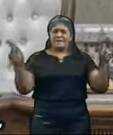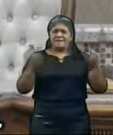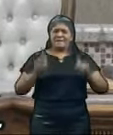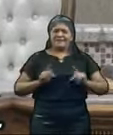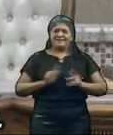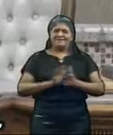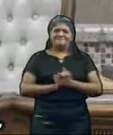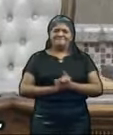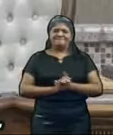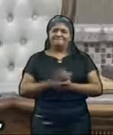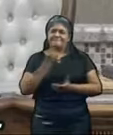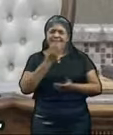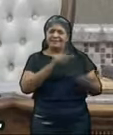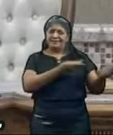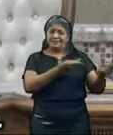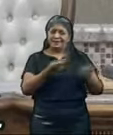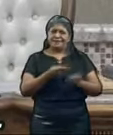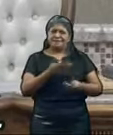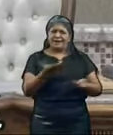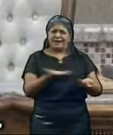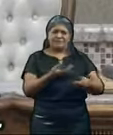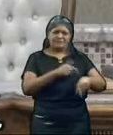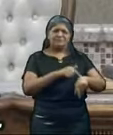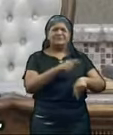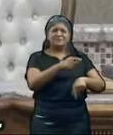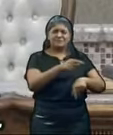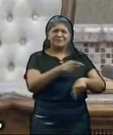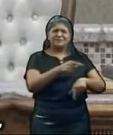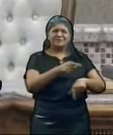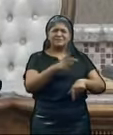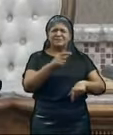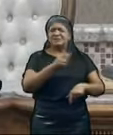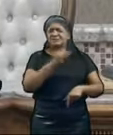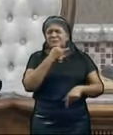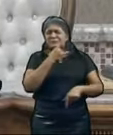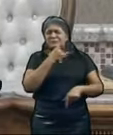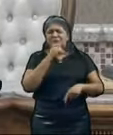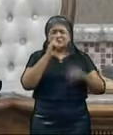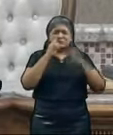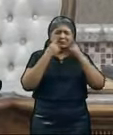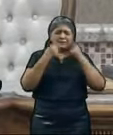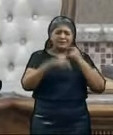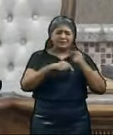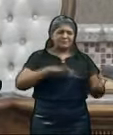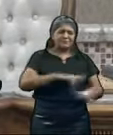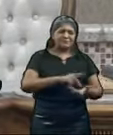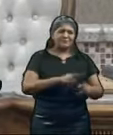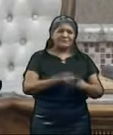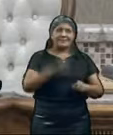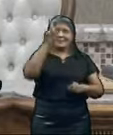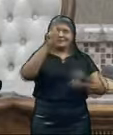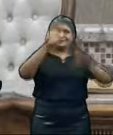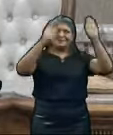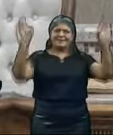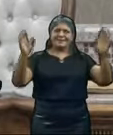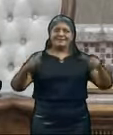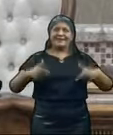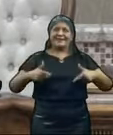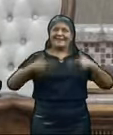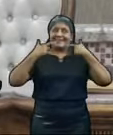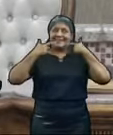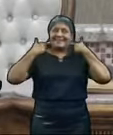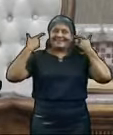os bem-aventurados vós que agora chorais porque haveis de rir o bem-aventurado